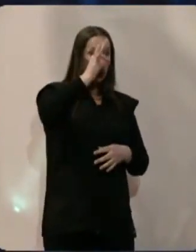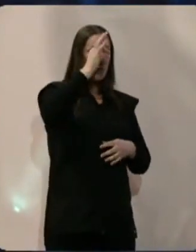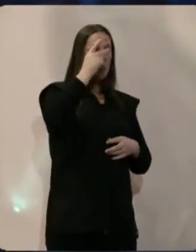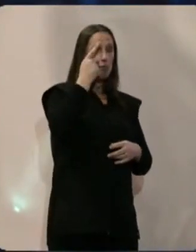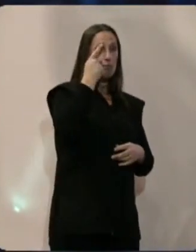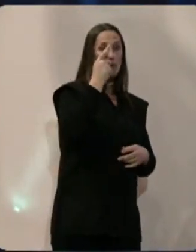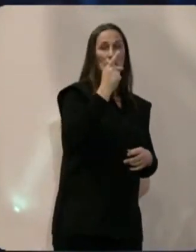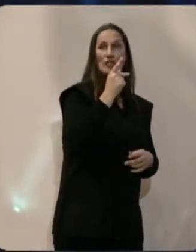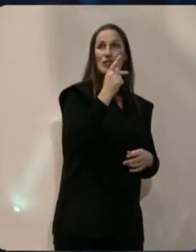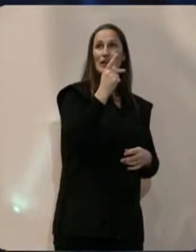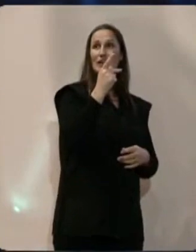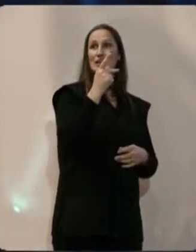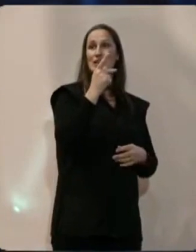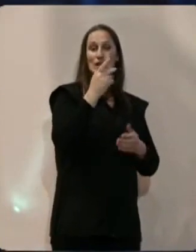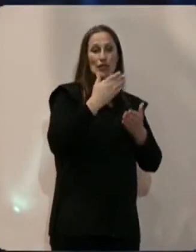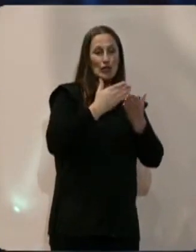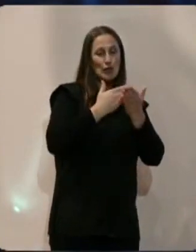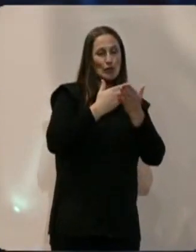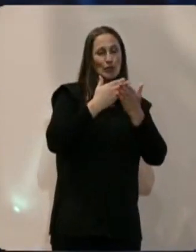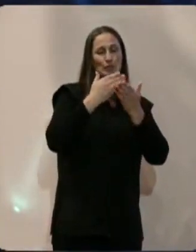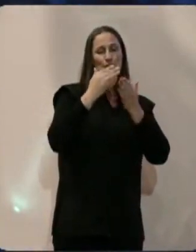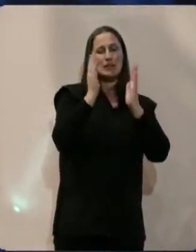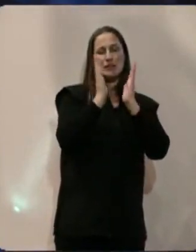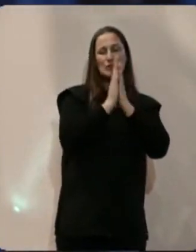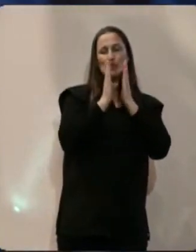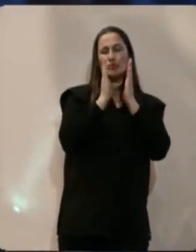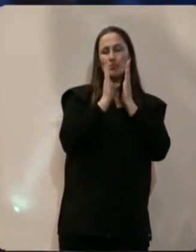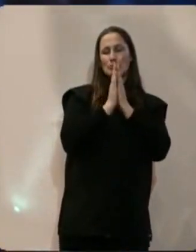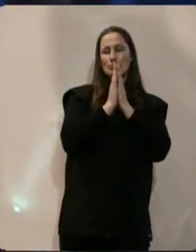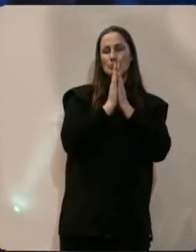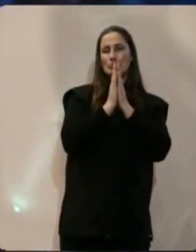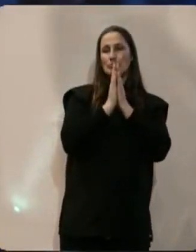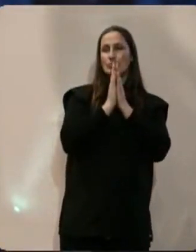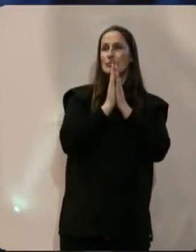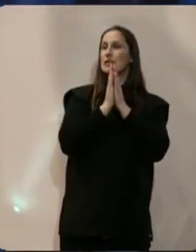E ele começa a fazer uma oração. Ele diz: Senhor,